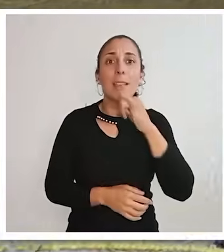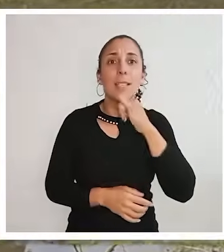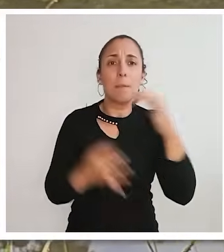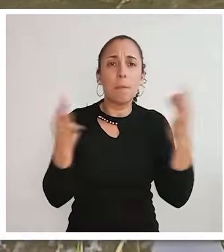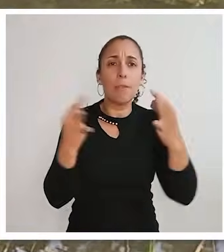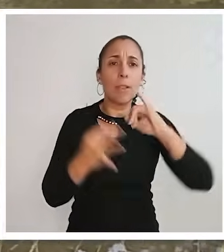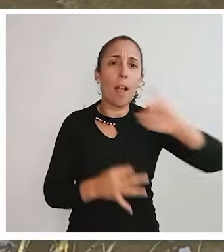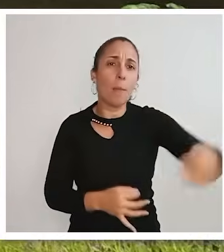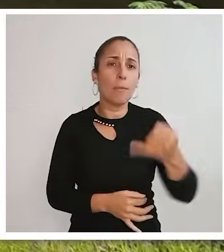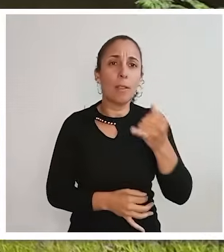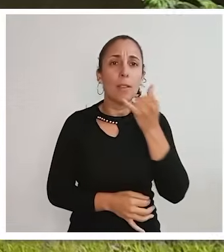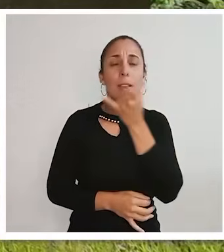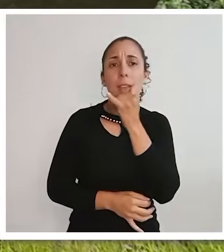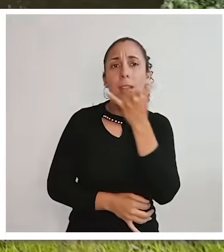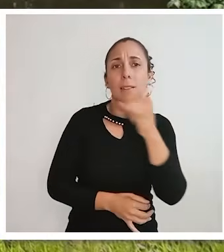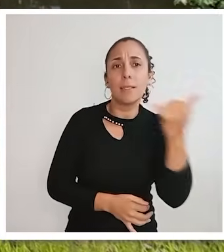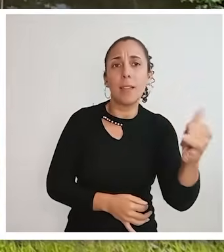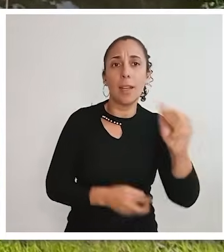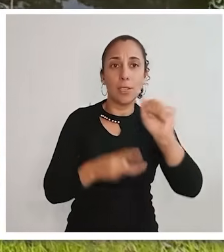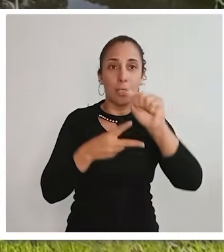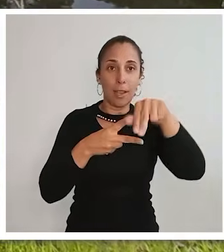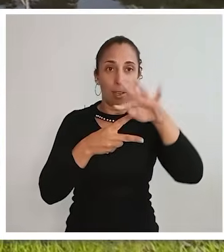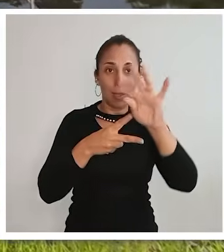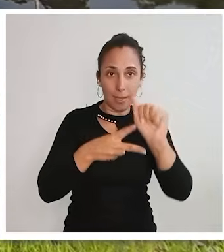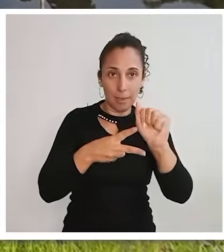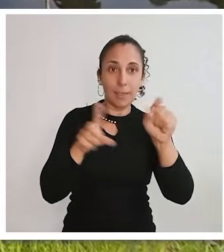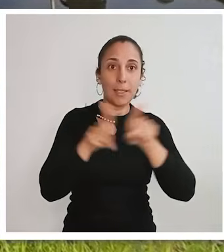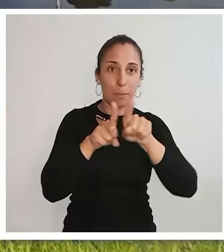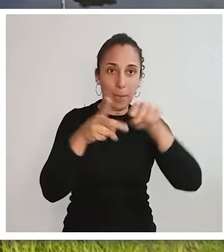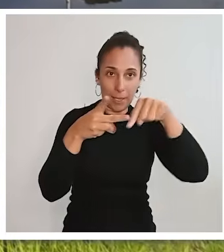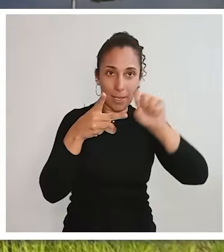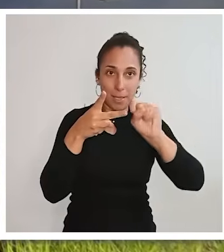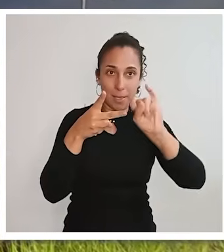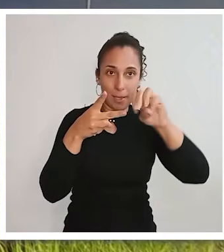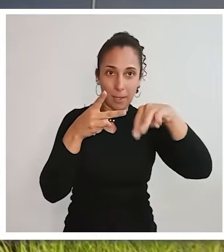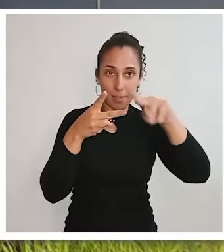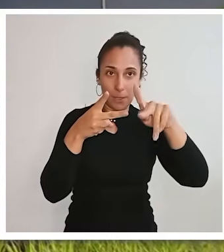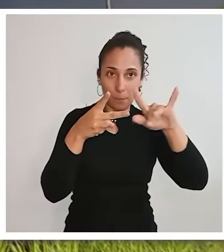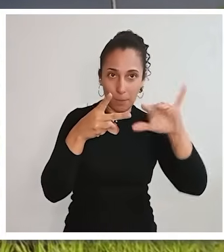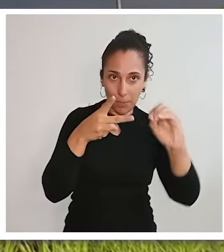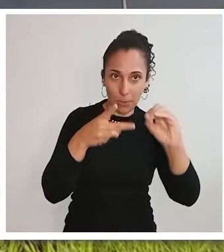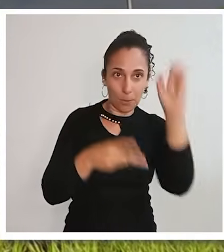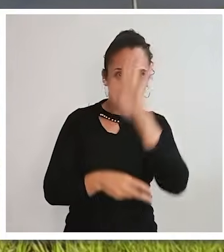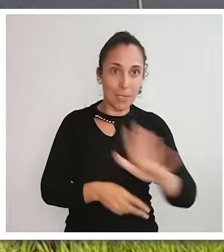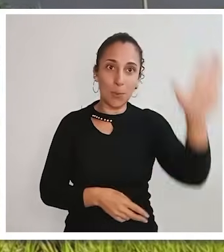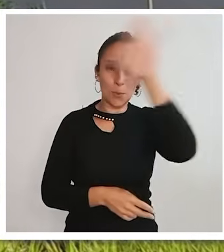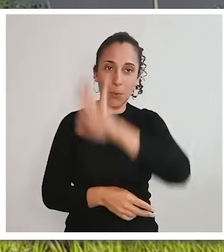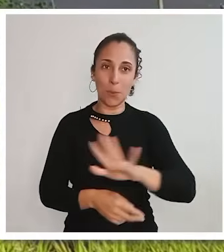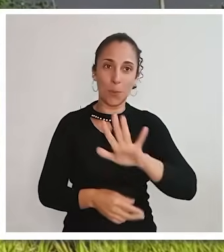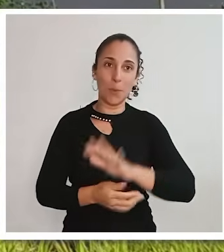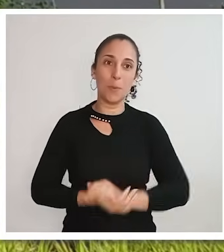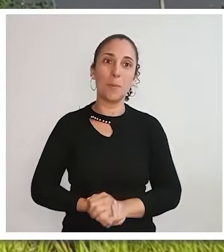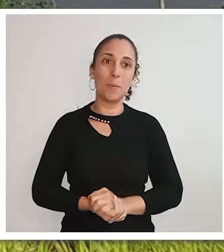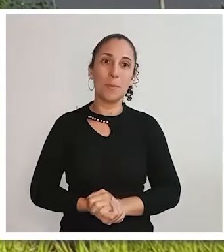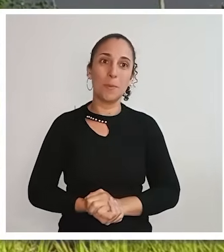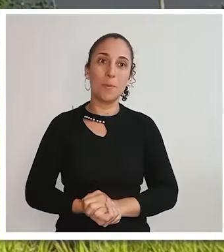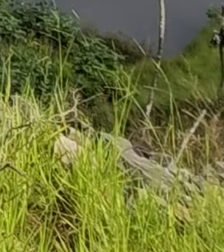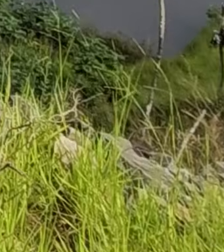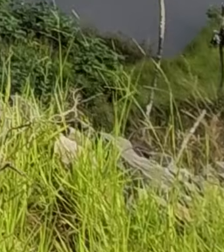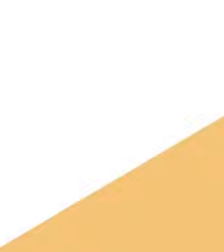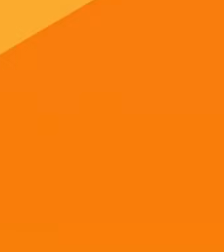Essa obra é mais um exemplo de eficiência do aproveitamento hidrelétrico de Anta e Simplício para todo o Brasil. Incrível,